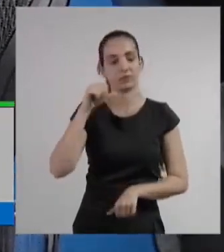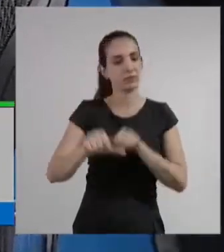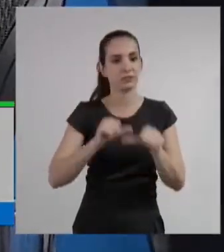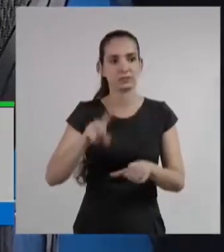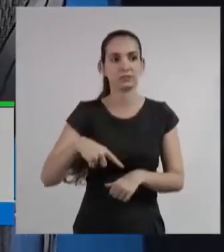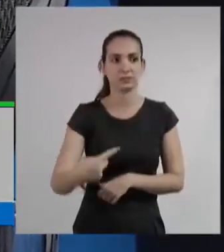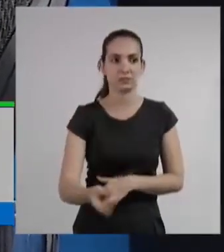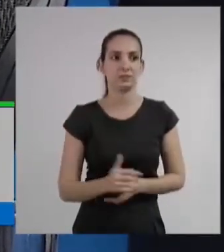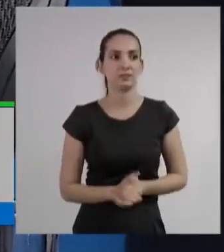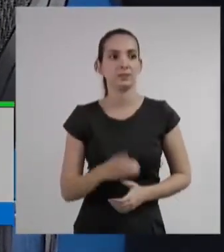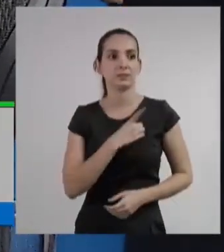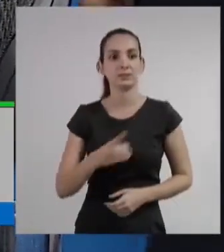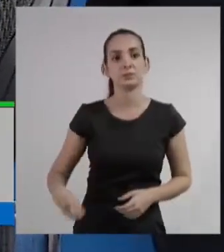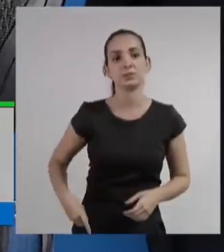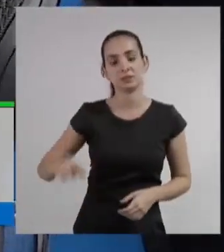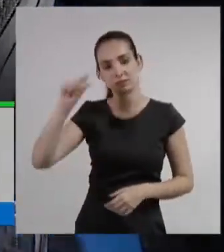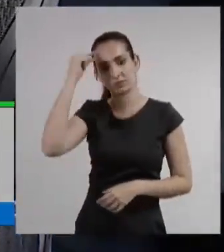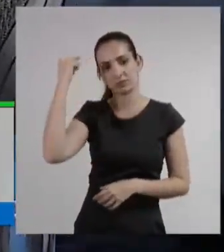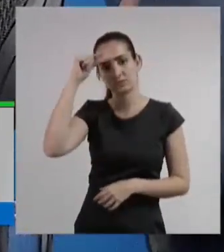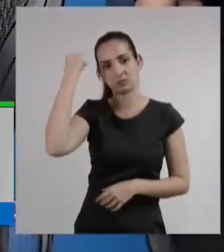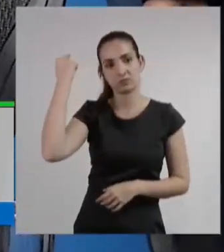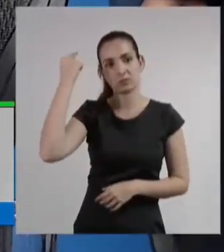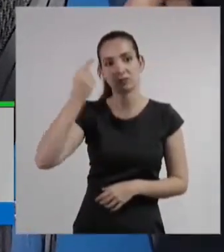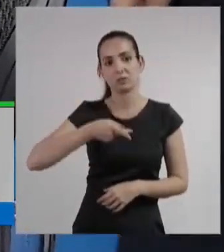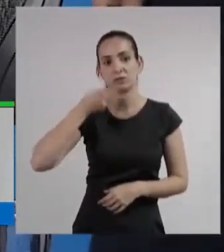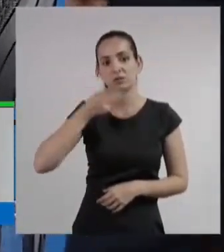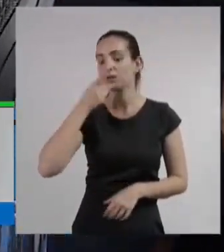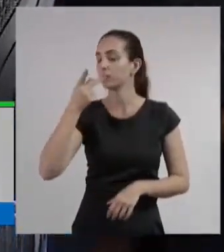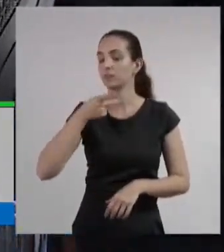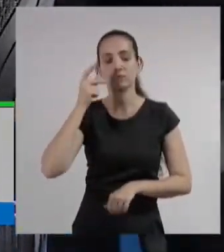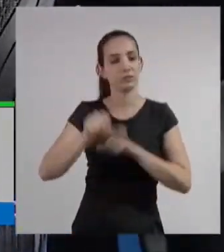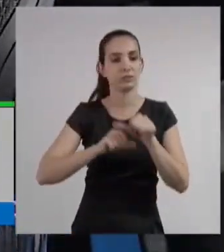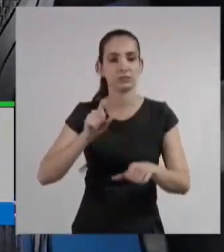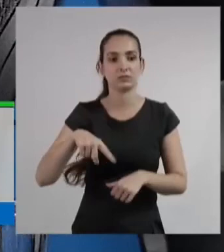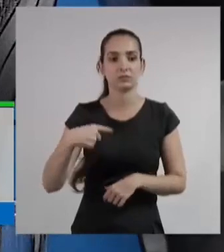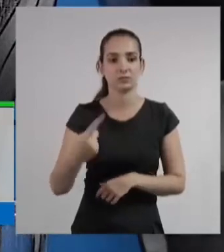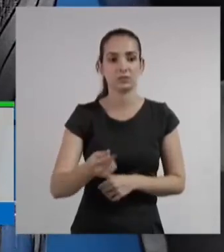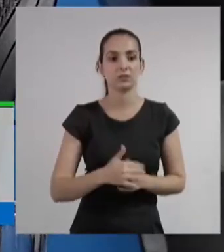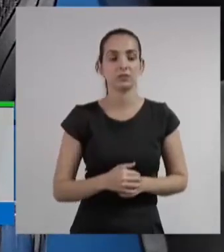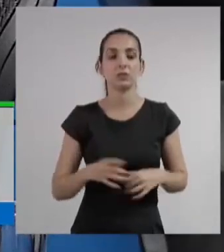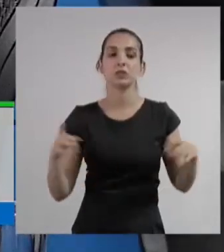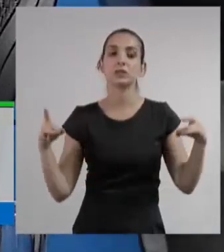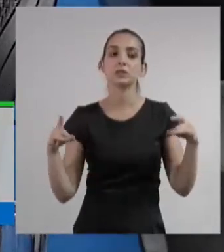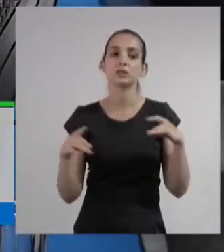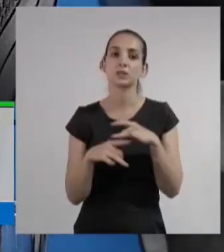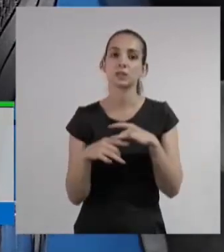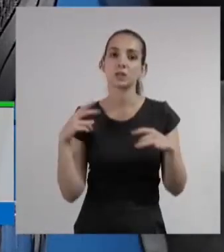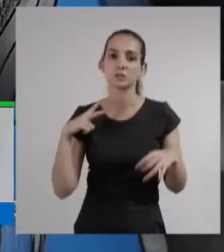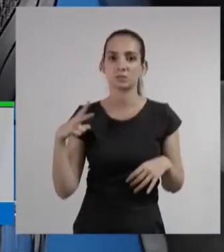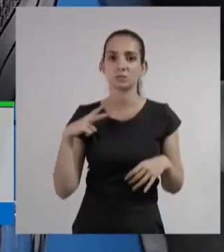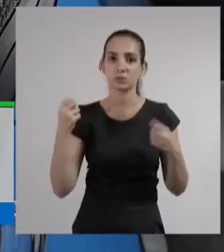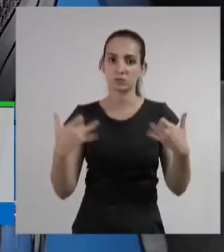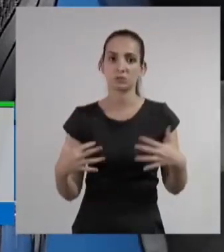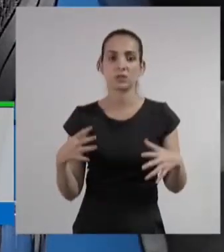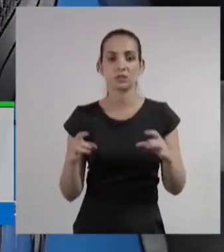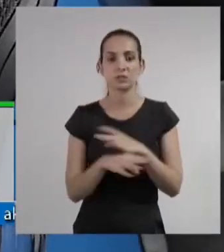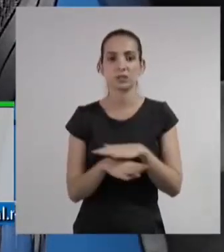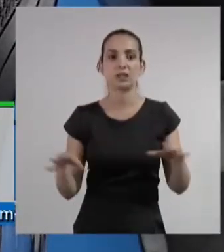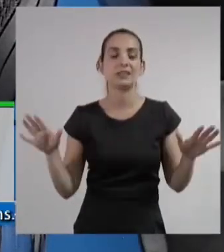transferido. Deputado Herculano Borges, transferido. Encerrado,